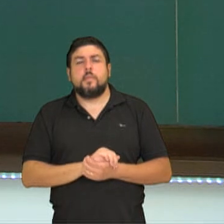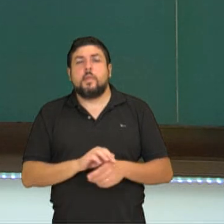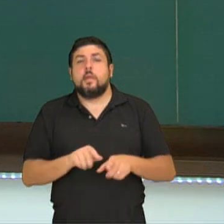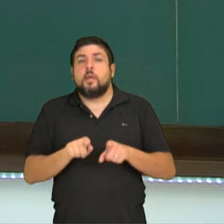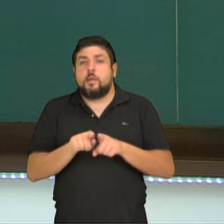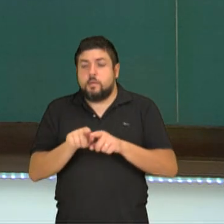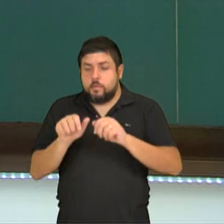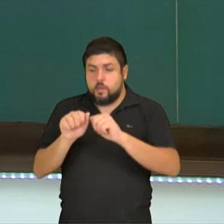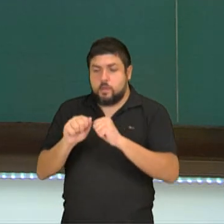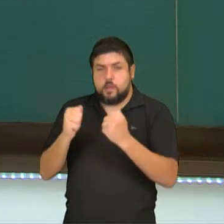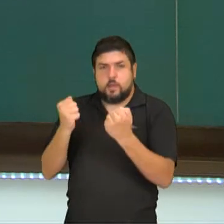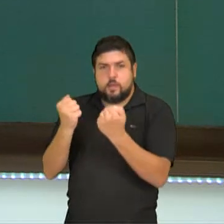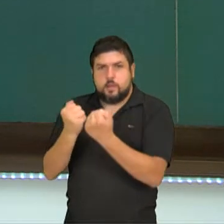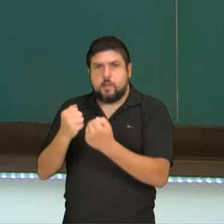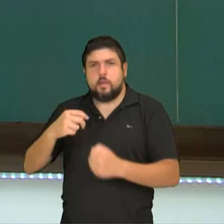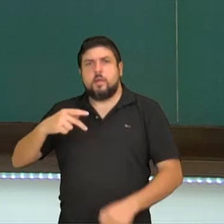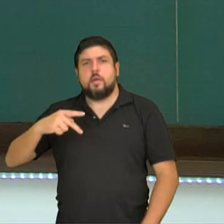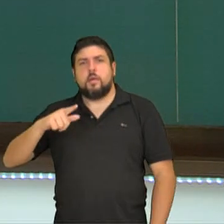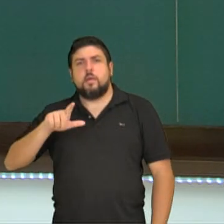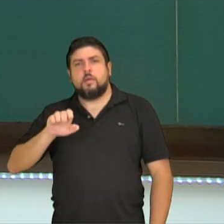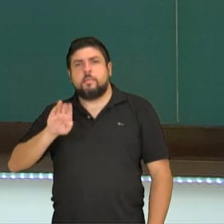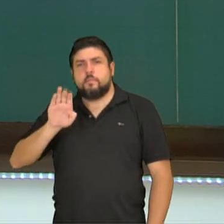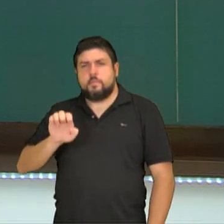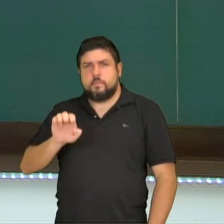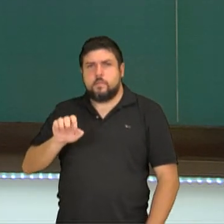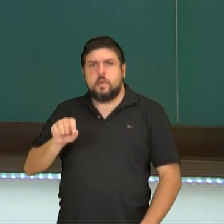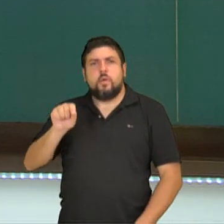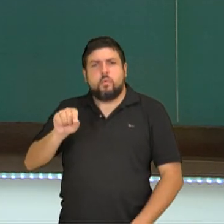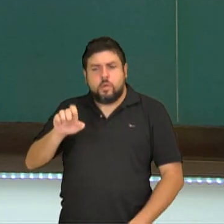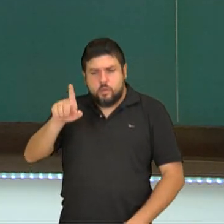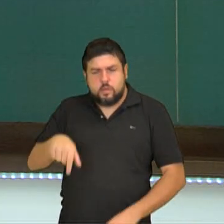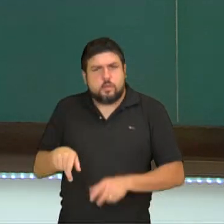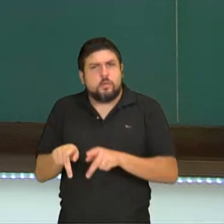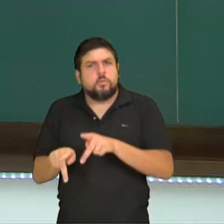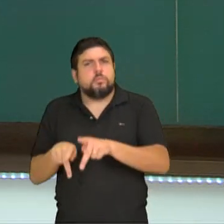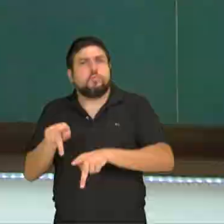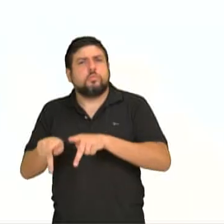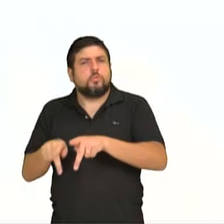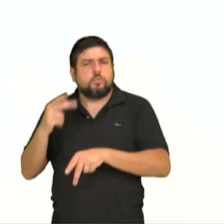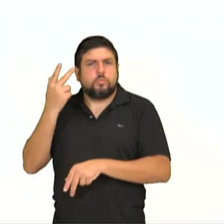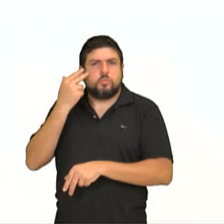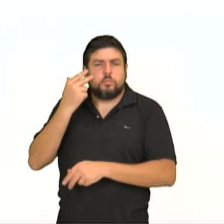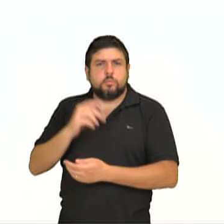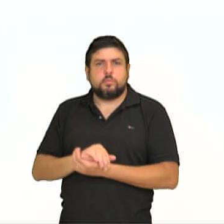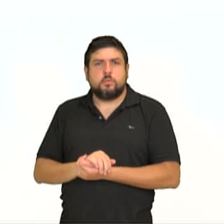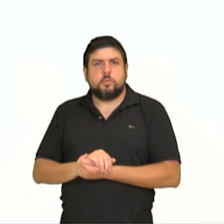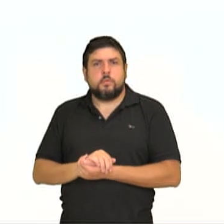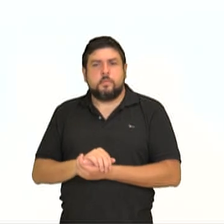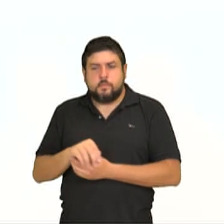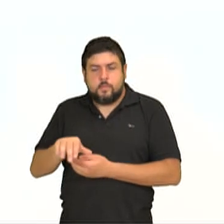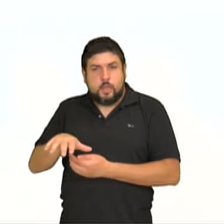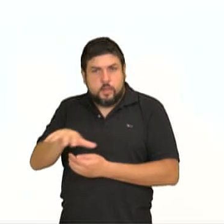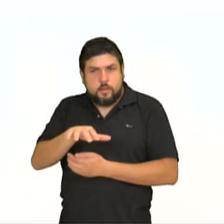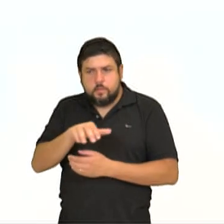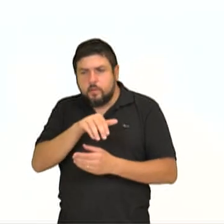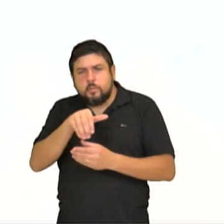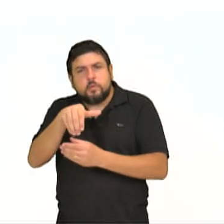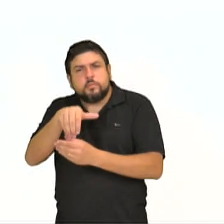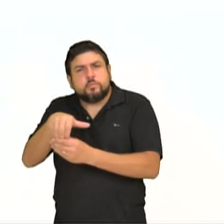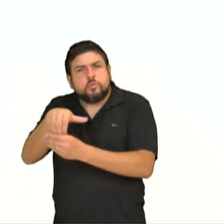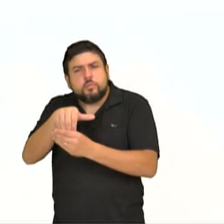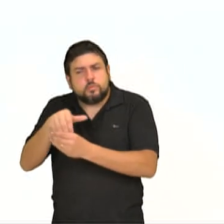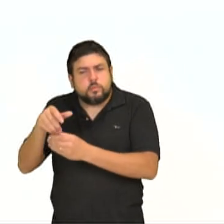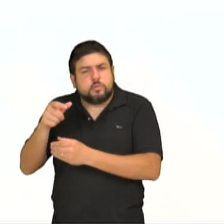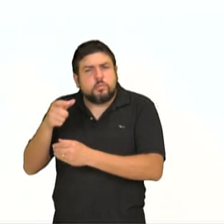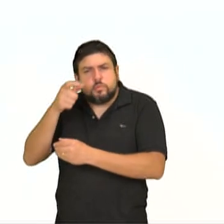Plebe. Essa Assembleia ela vai representar apenas os plebeus. Eles vão votar apenas interesses deles.